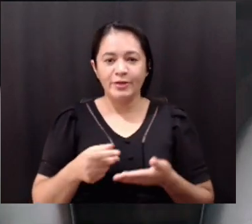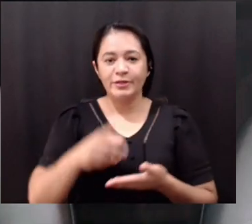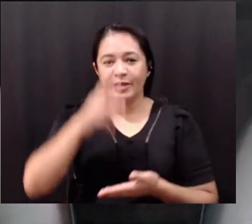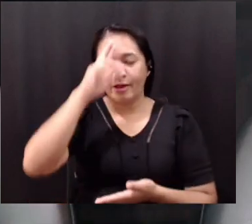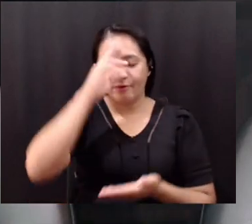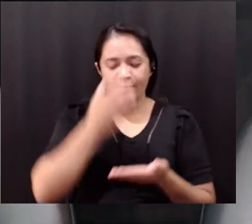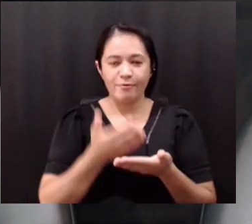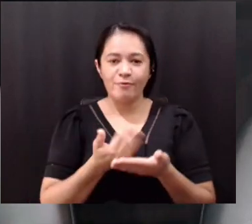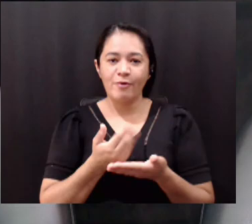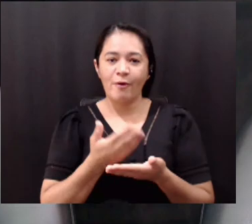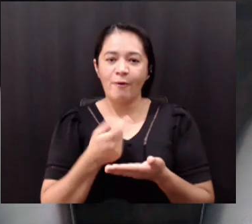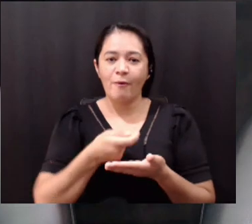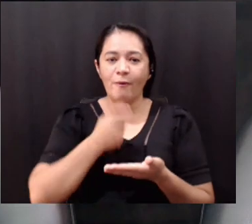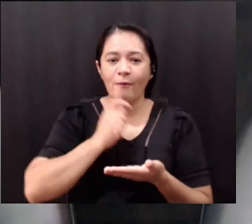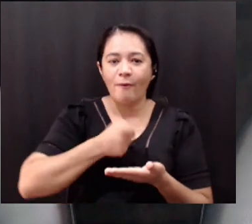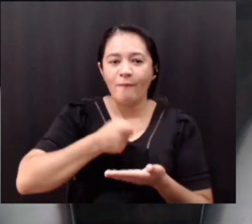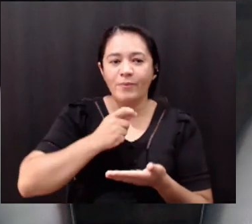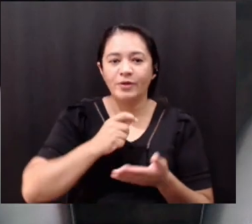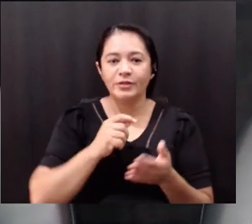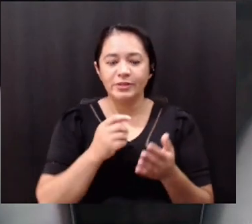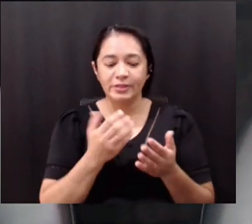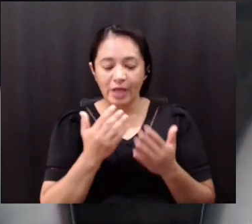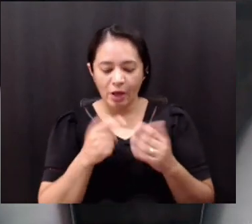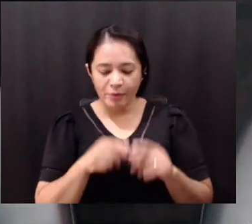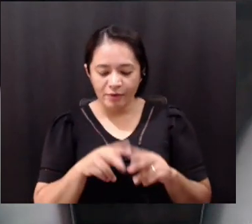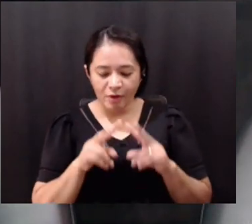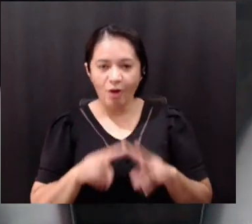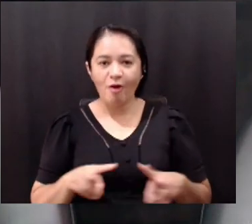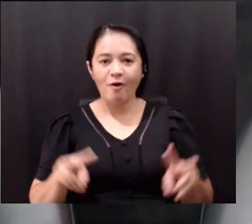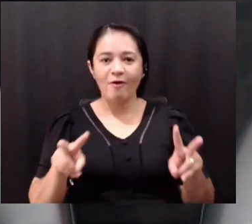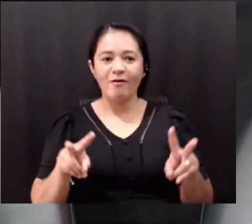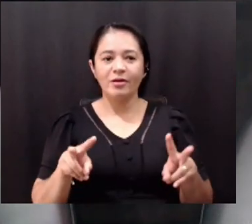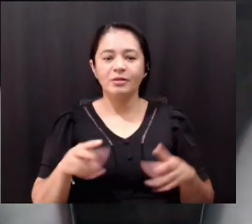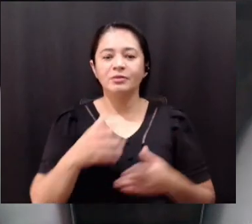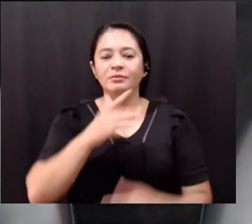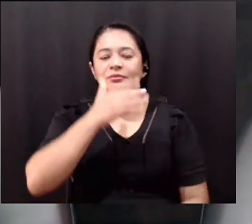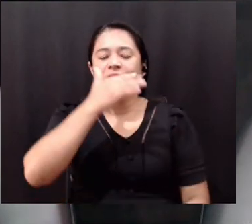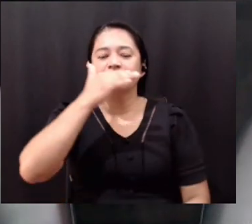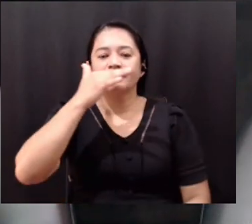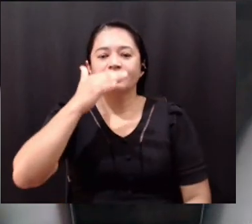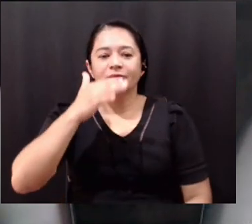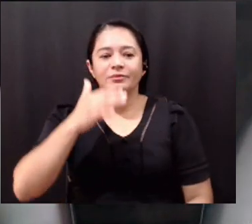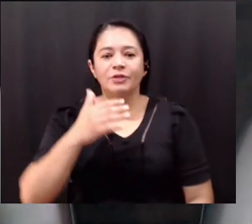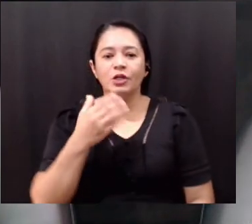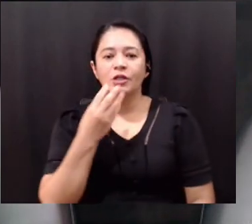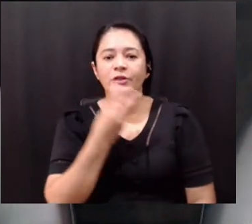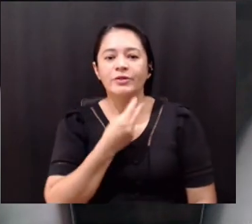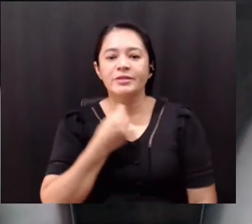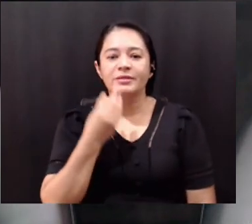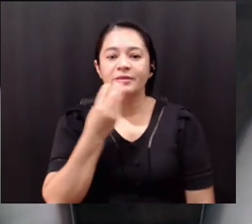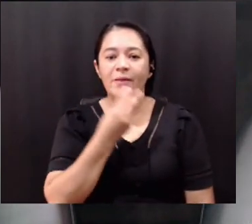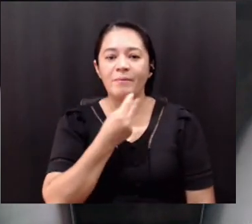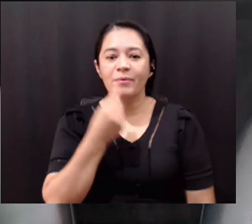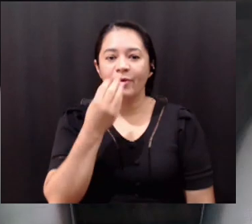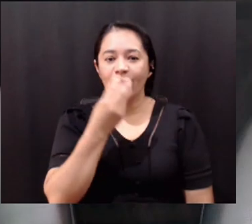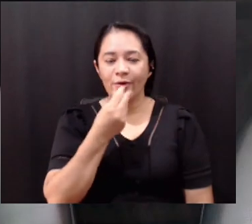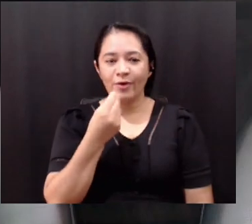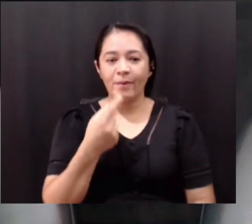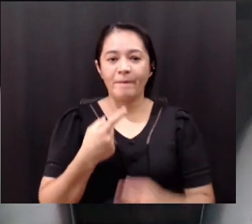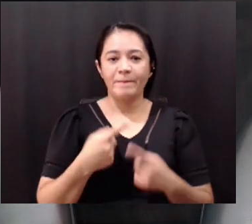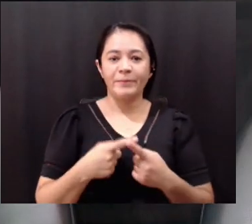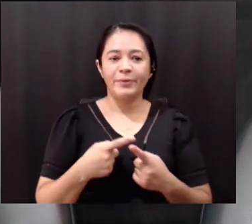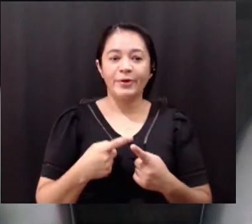nos alimentos que você está comendo, no cheiro que tem, né, no sabor que aquilo tem, porque às vezes você vive